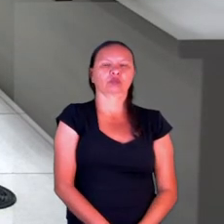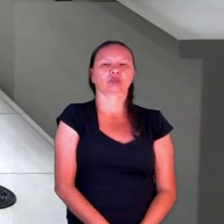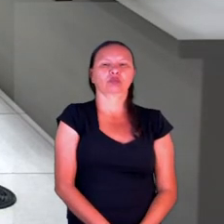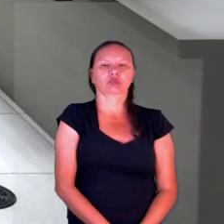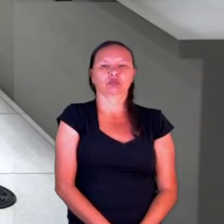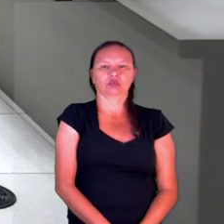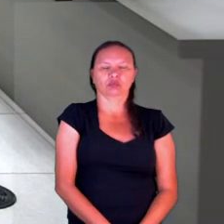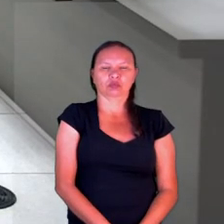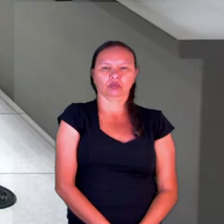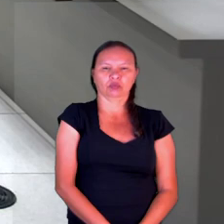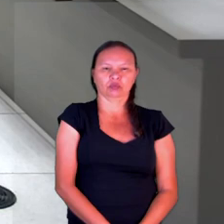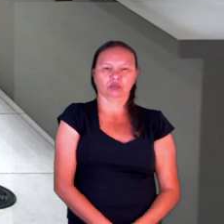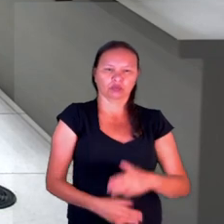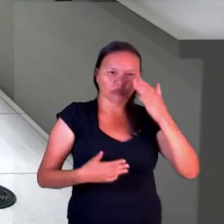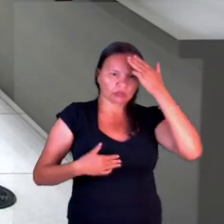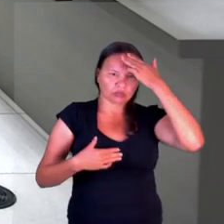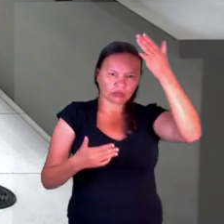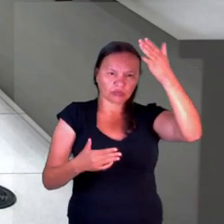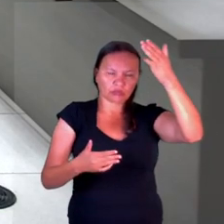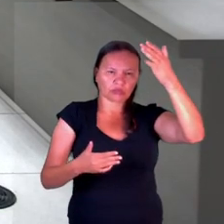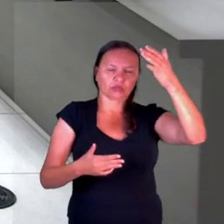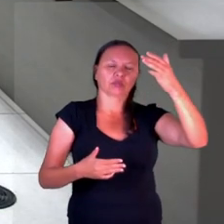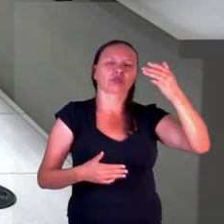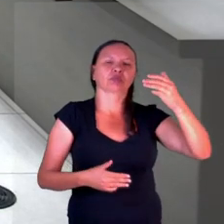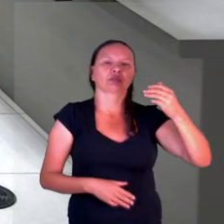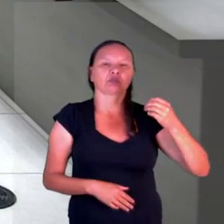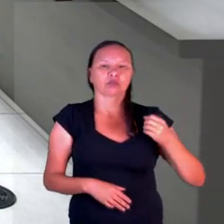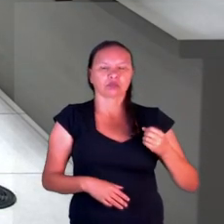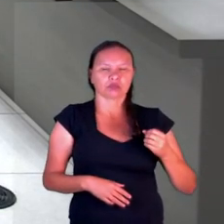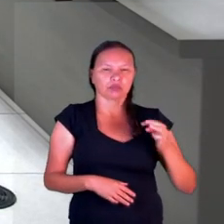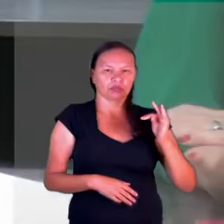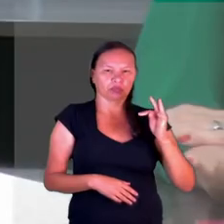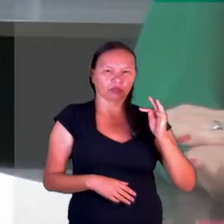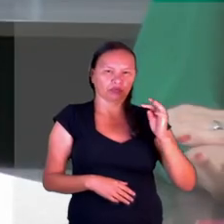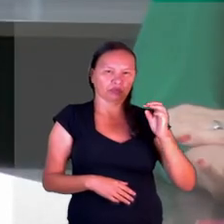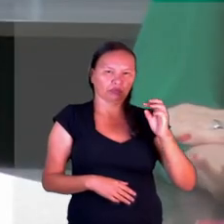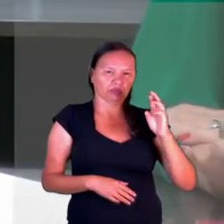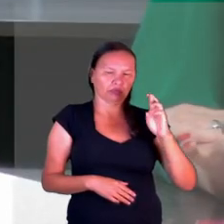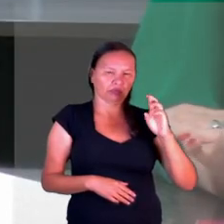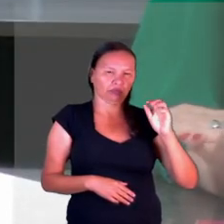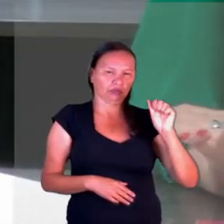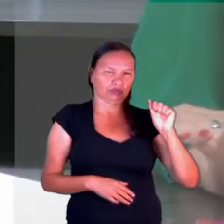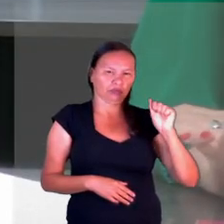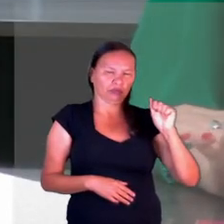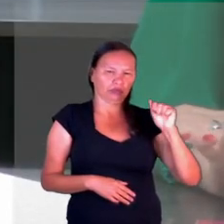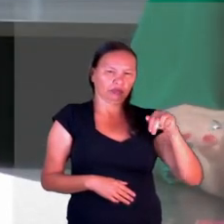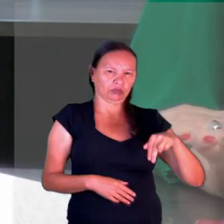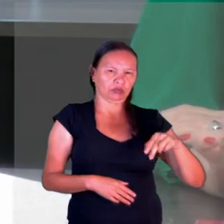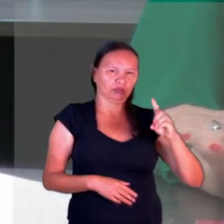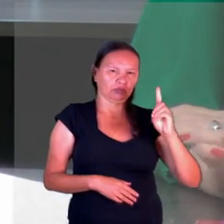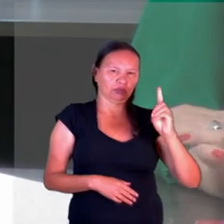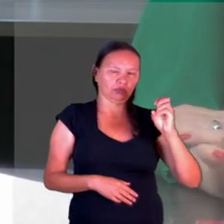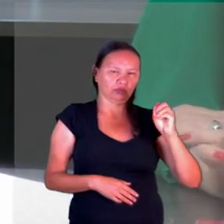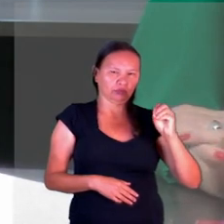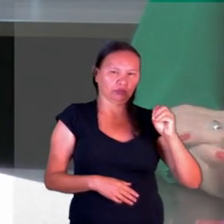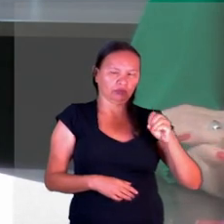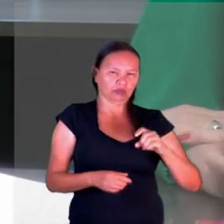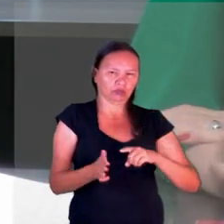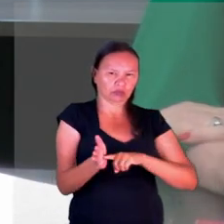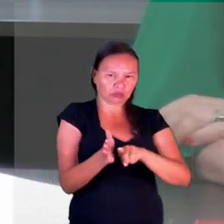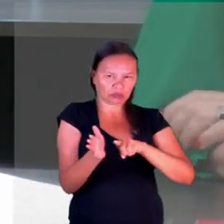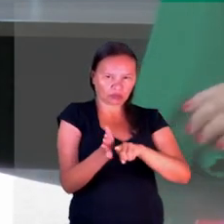convite obrigada Fernando bom eu vou abrir agora para as perguntas sobre os